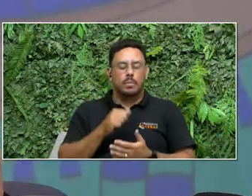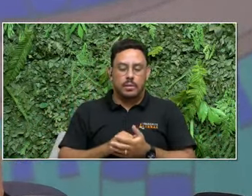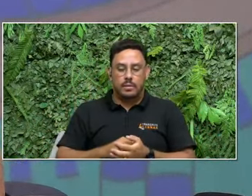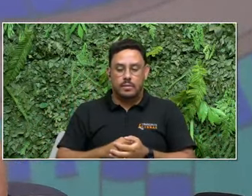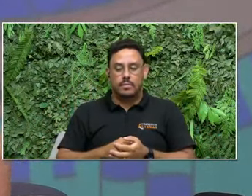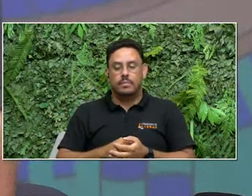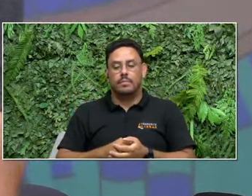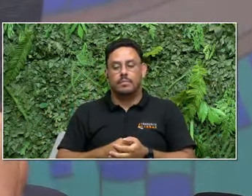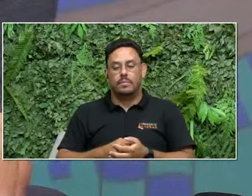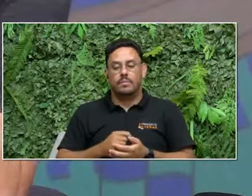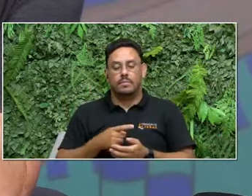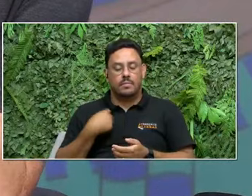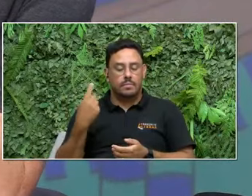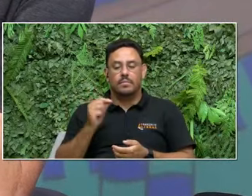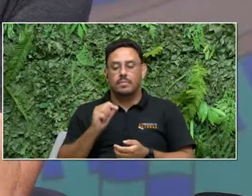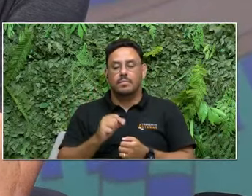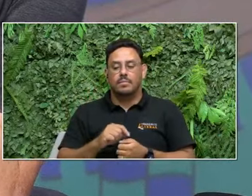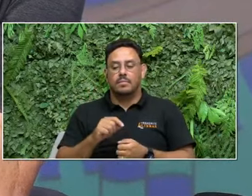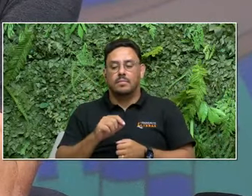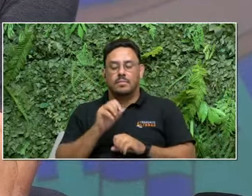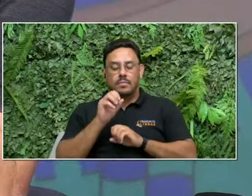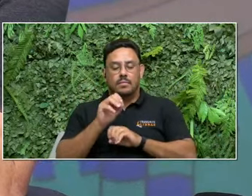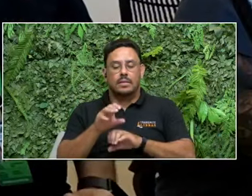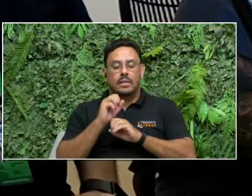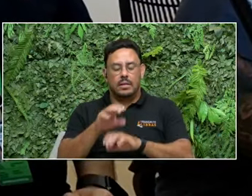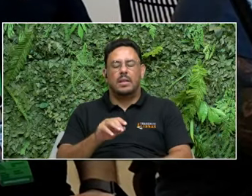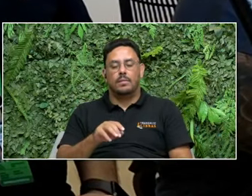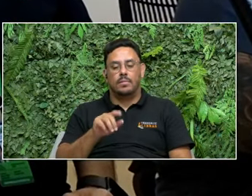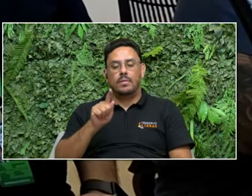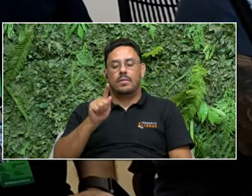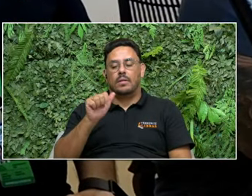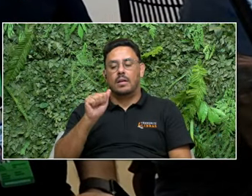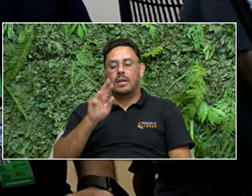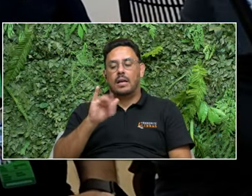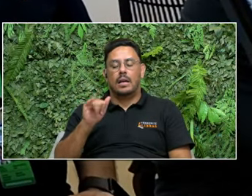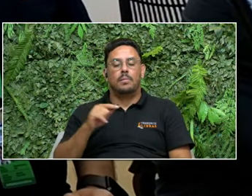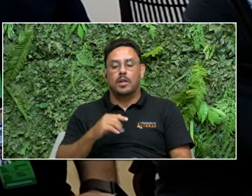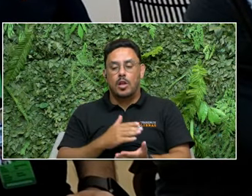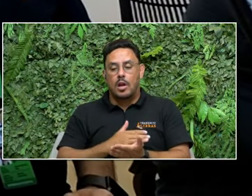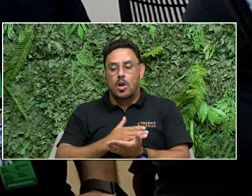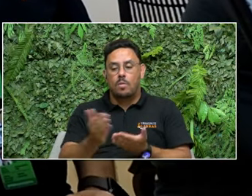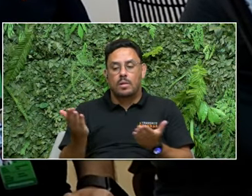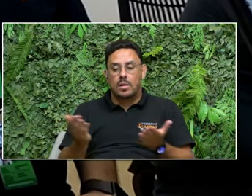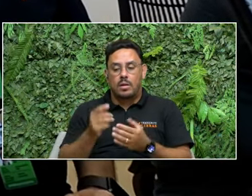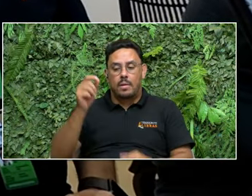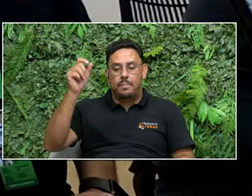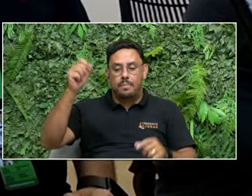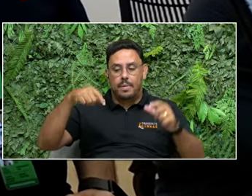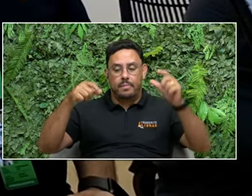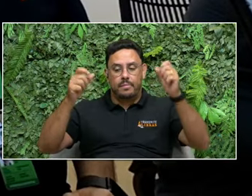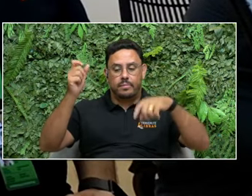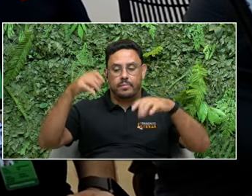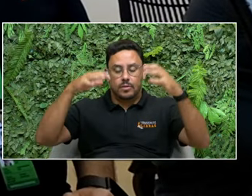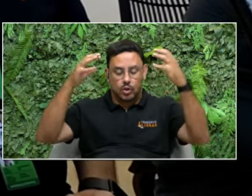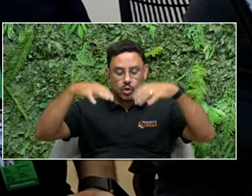ah nosso técnico Gabi Aliás você perguntou viu Tá começando a dar umas pingadas aqui agora viu te contar